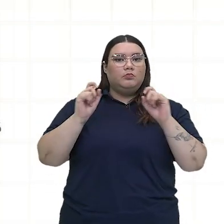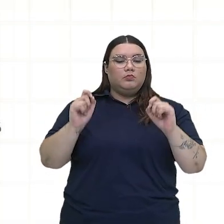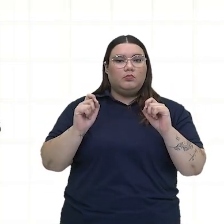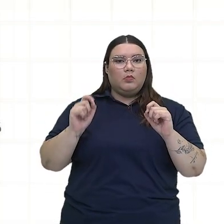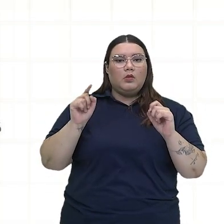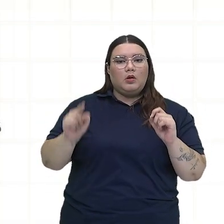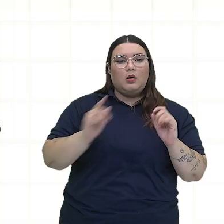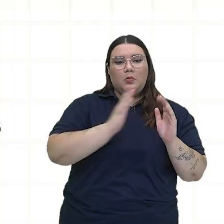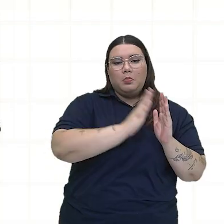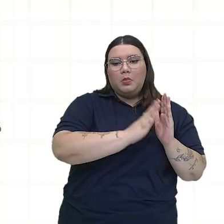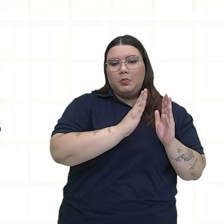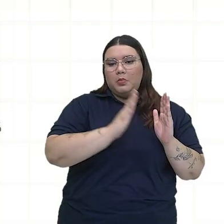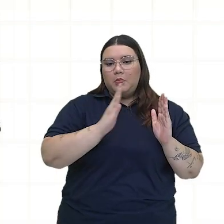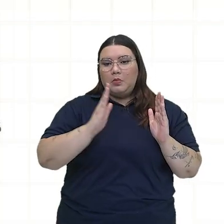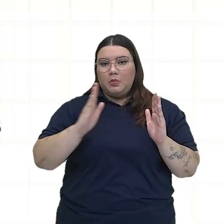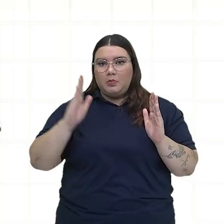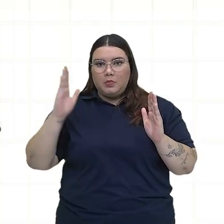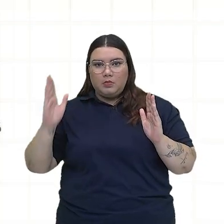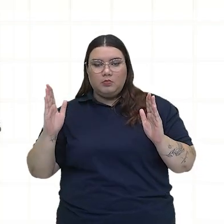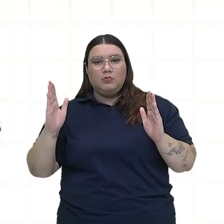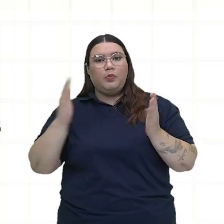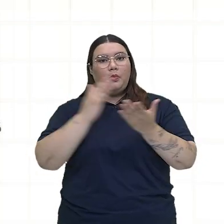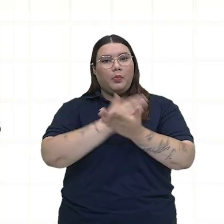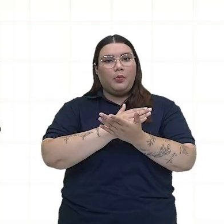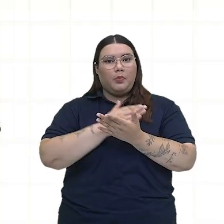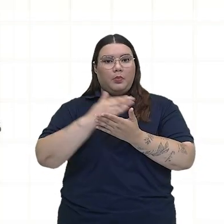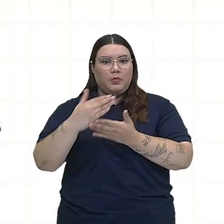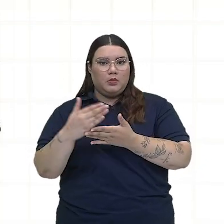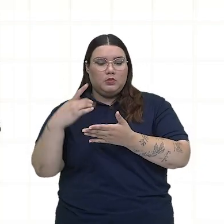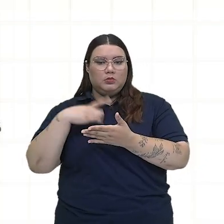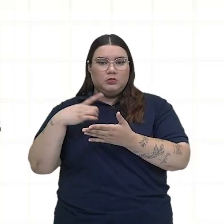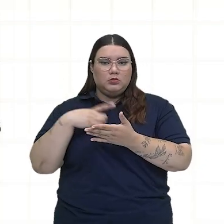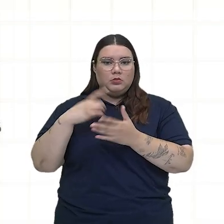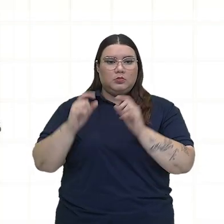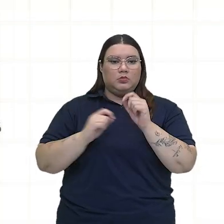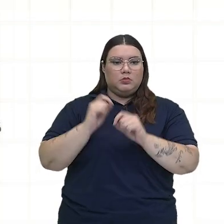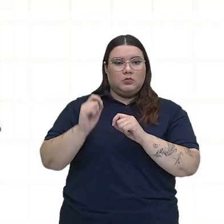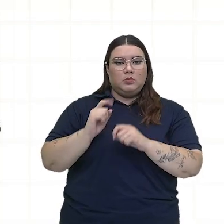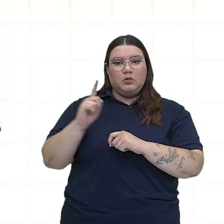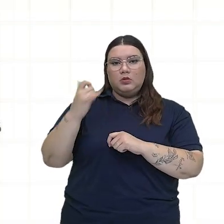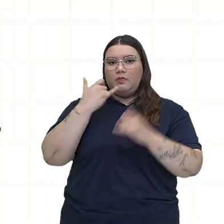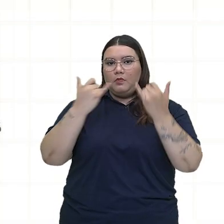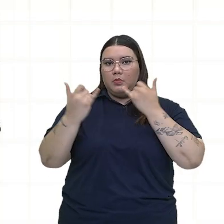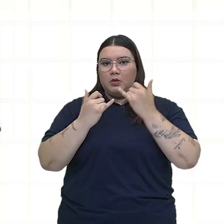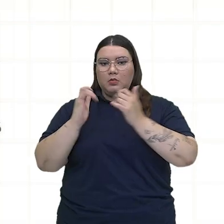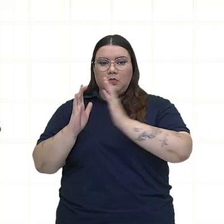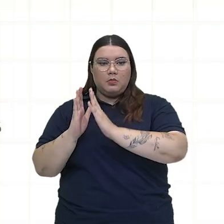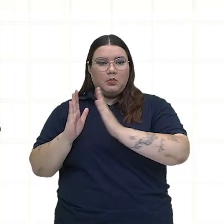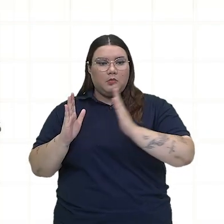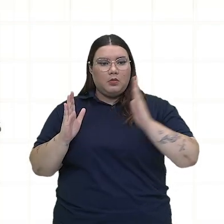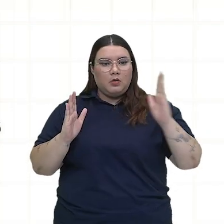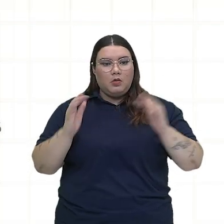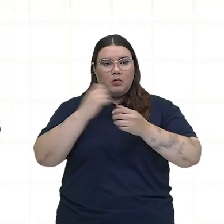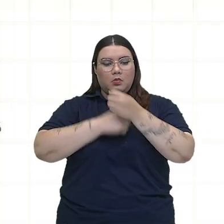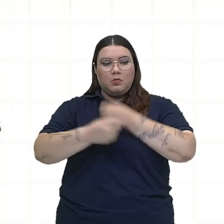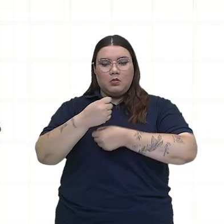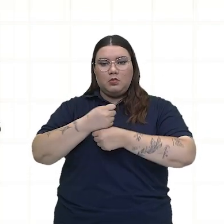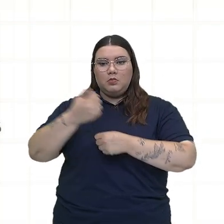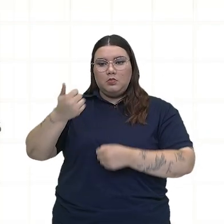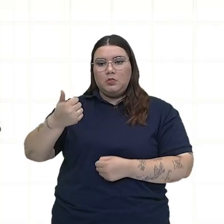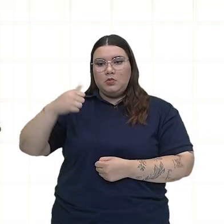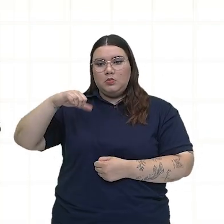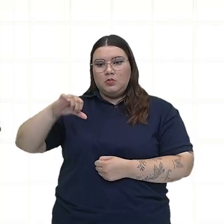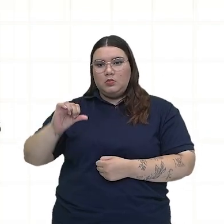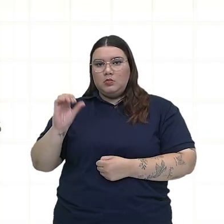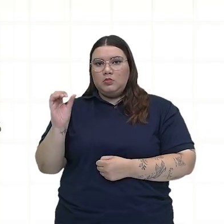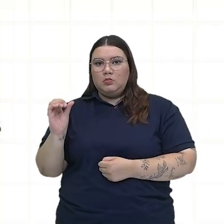lá em 1960, quando se começou a ter dados desse estudo, é que havia apenas